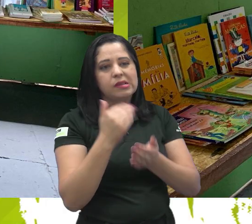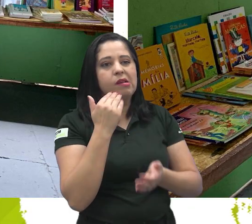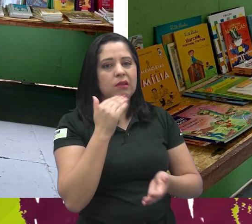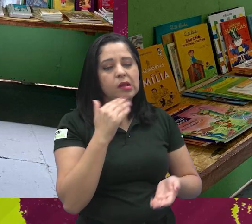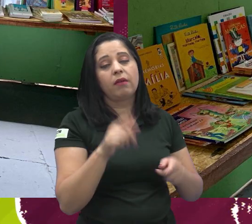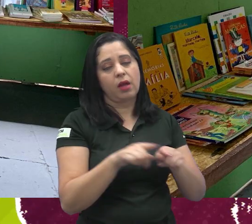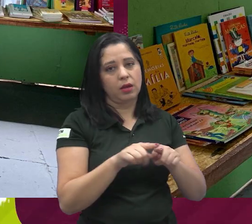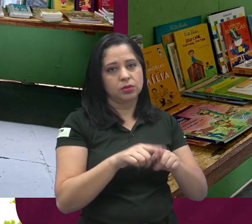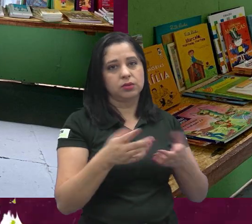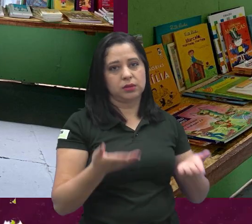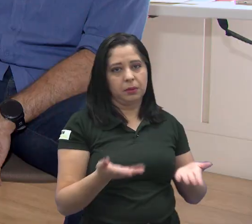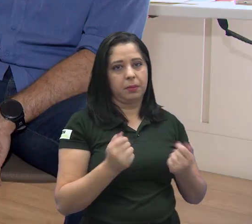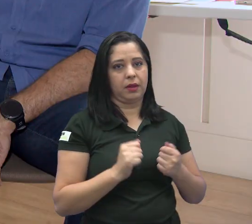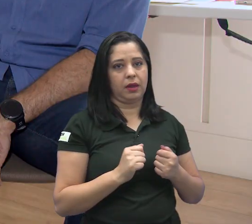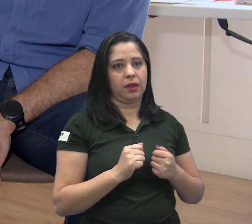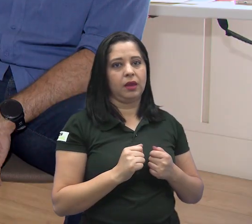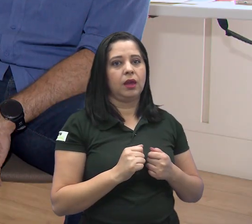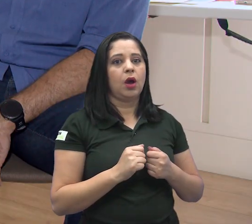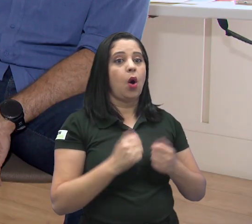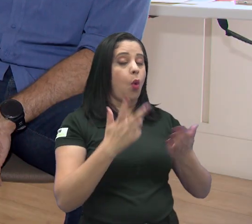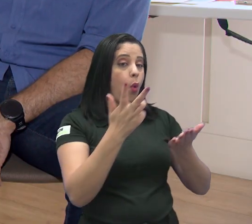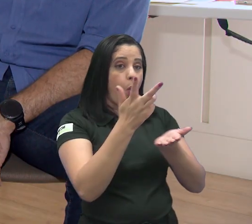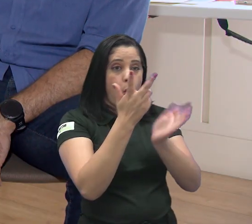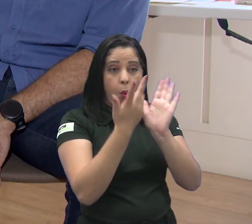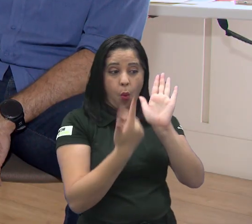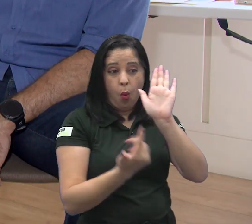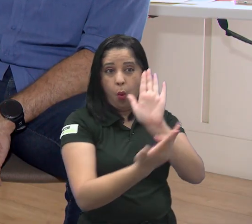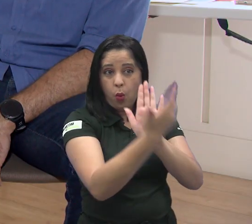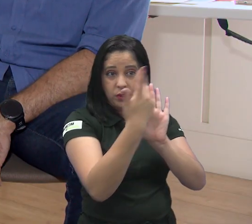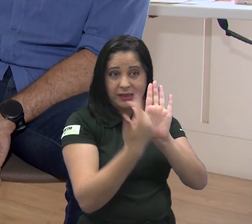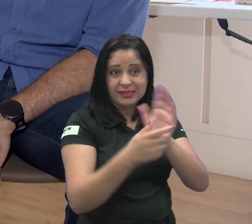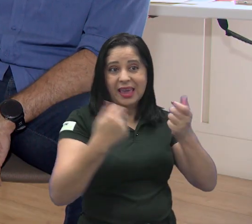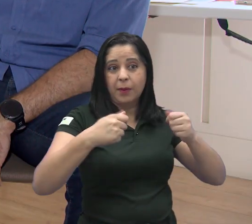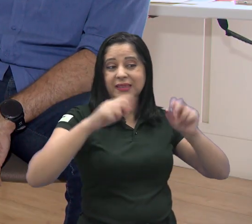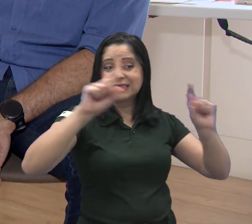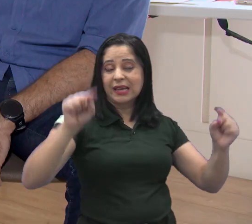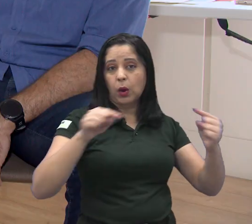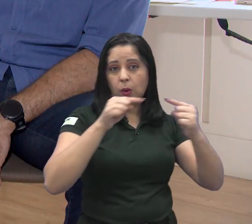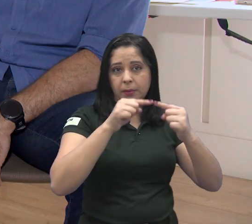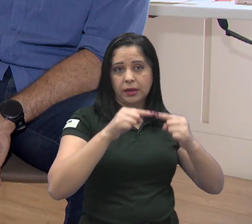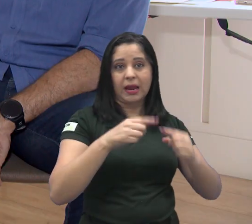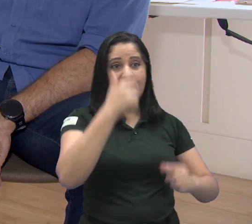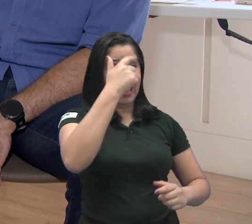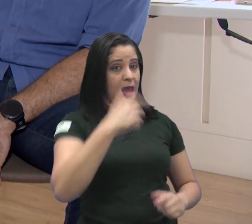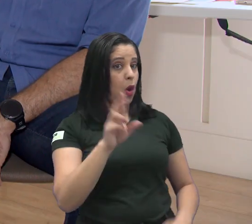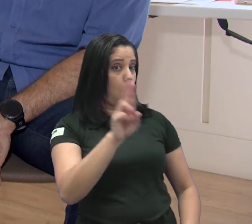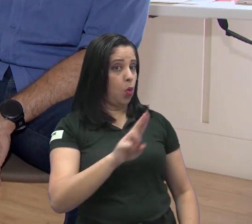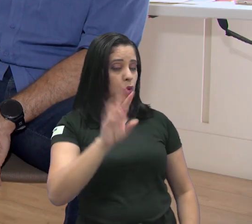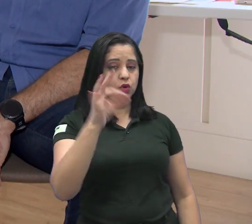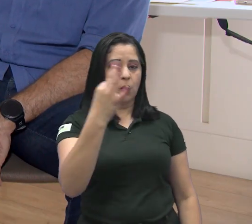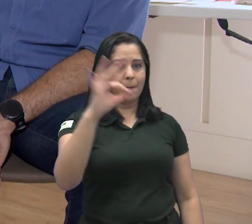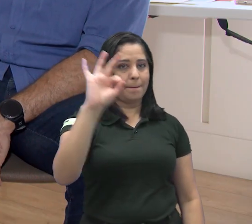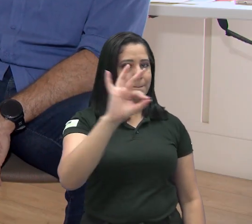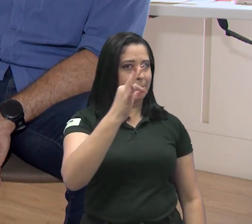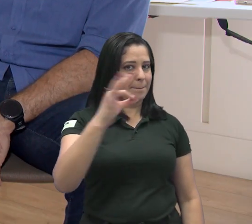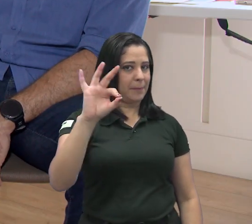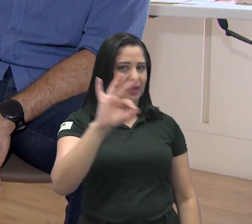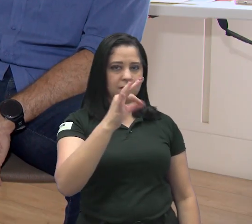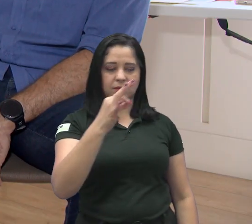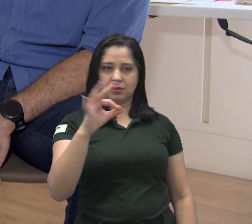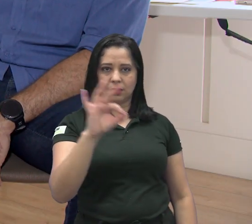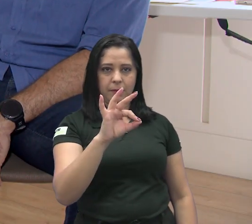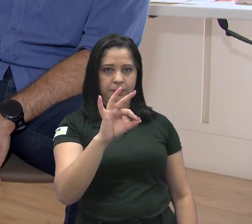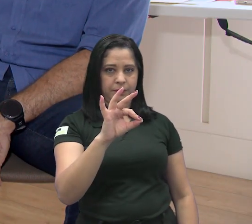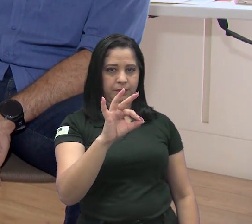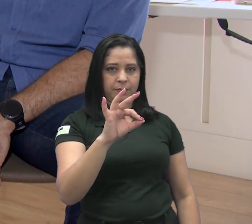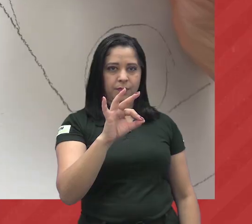participar da ambiência, participar da arquitetura. E ele é oneroso porque eu pinto a pincel, como se eu tivesse pintado uma tela. Eu gosto que as pessoas